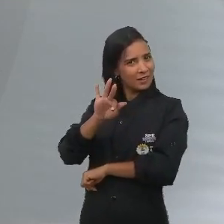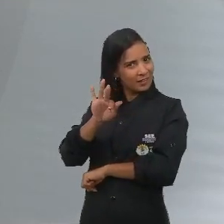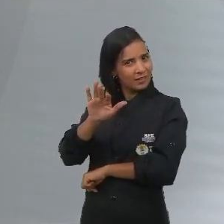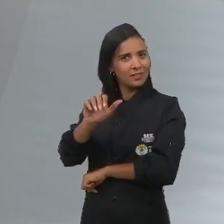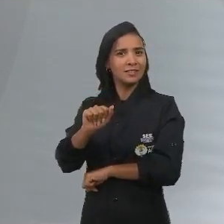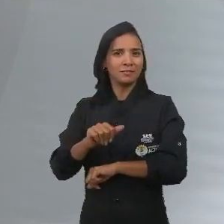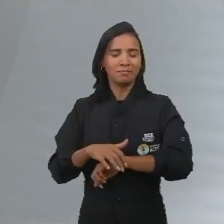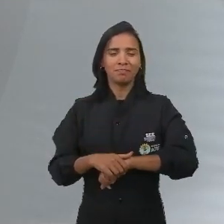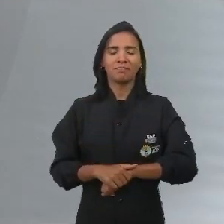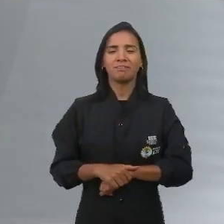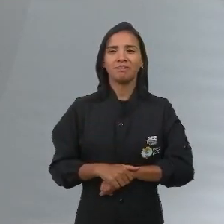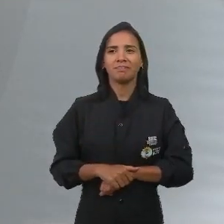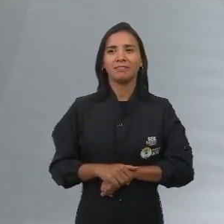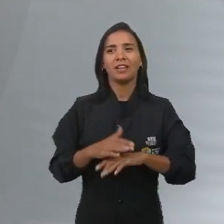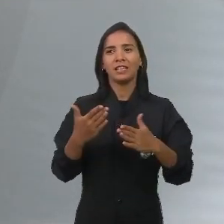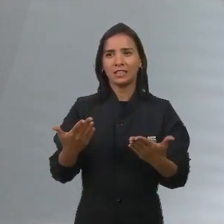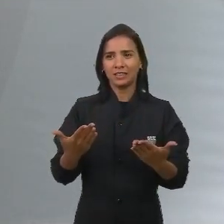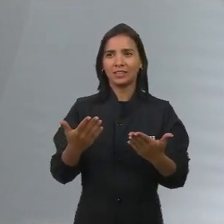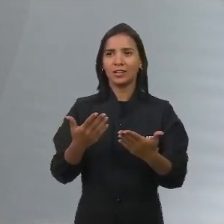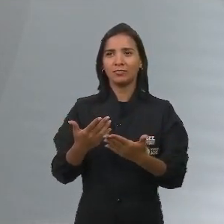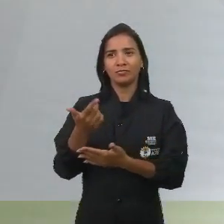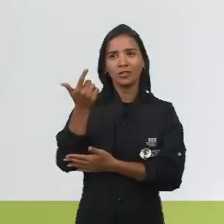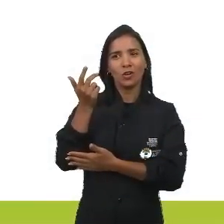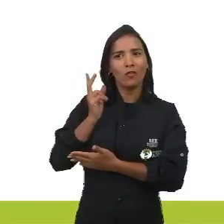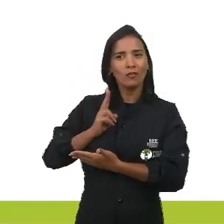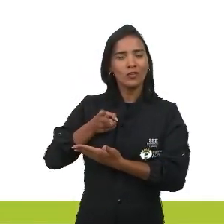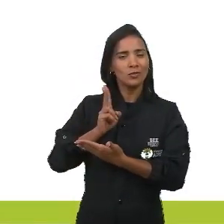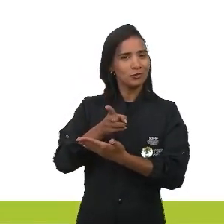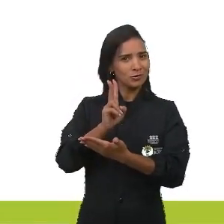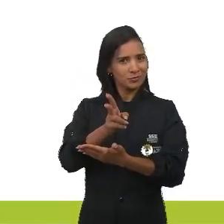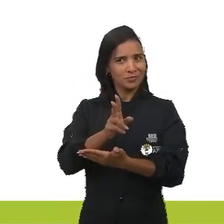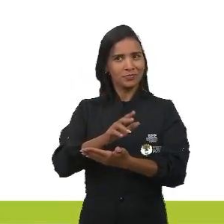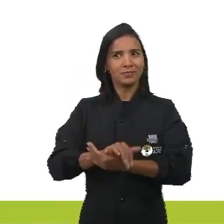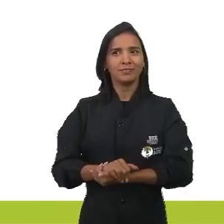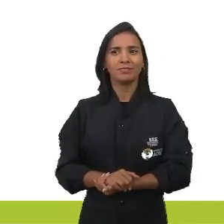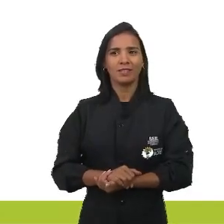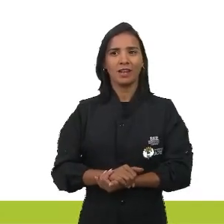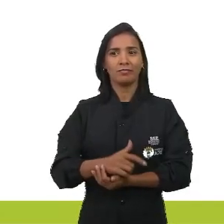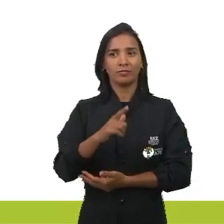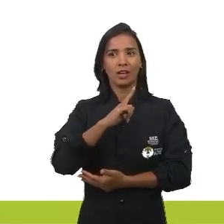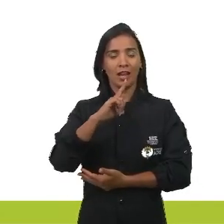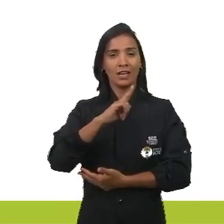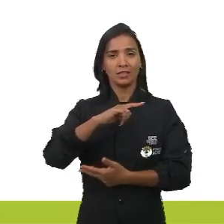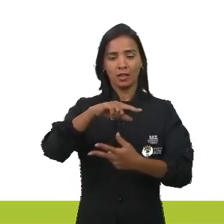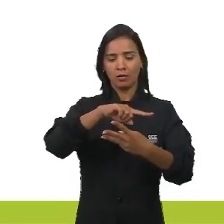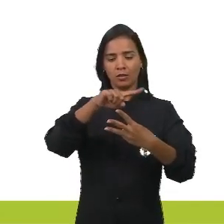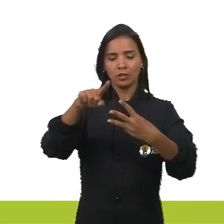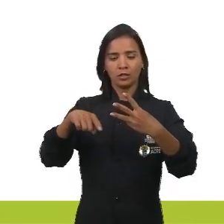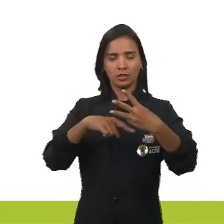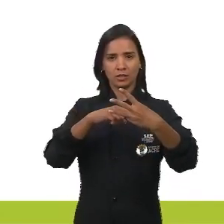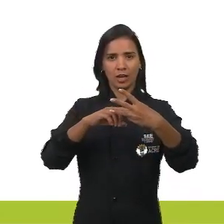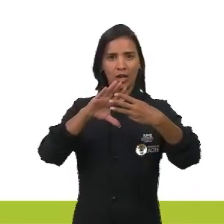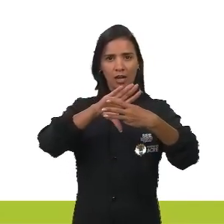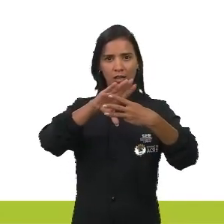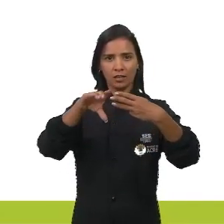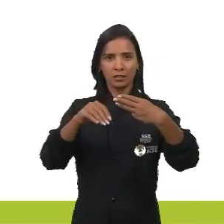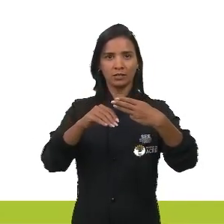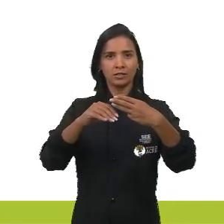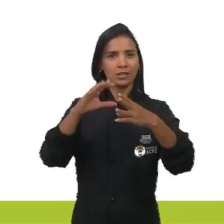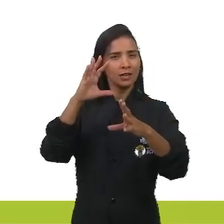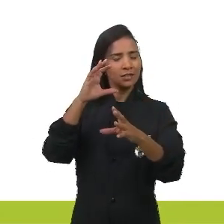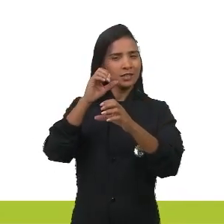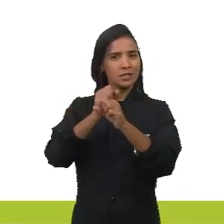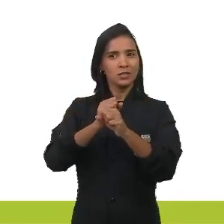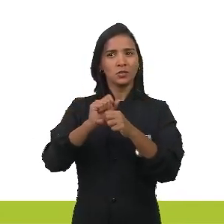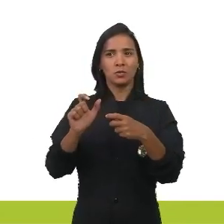compreendido isso avançando um pouquinho temos três pontos Chaves que a gente já conseguiu ali as nuvens de conhecimento nuvens de saber